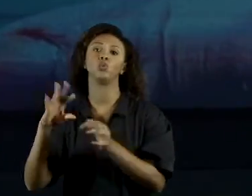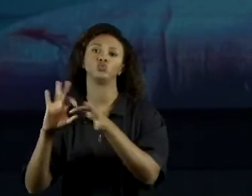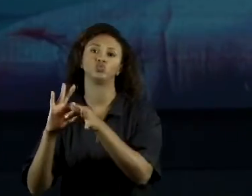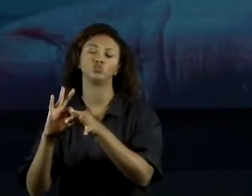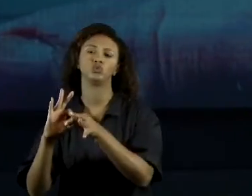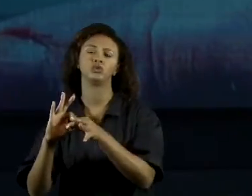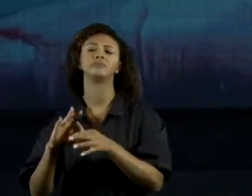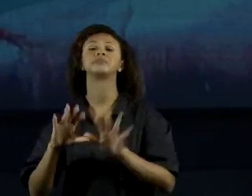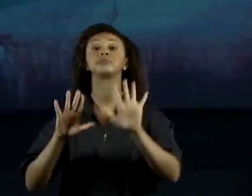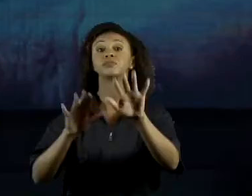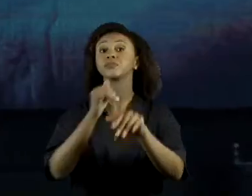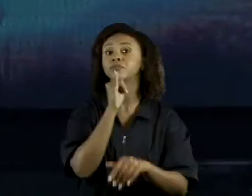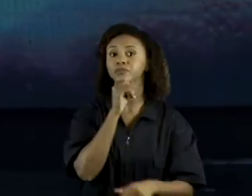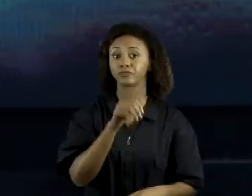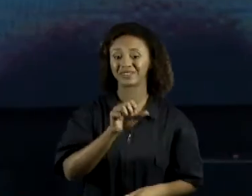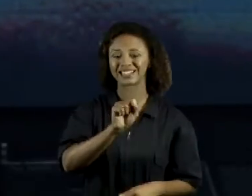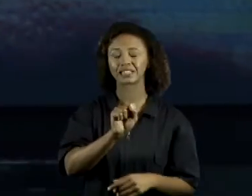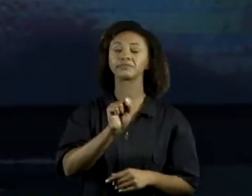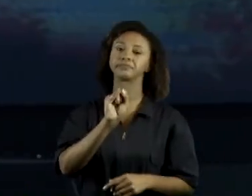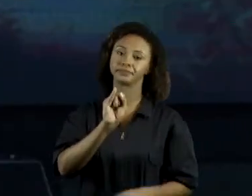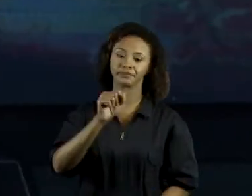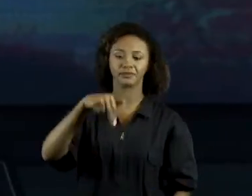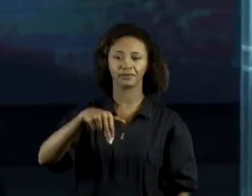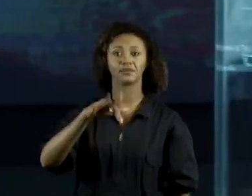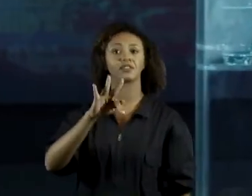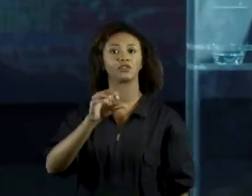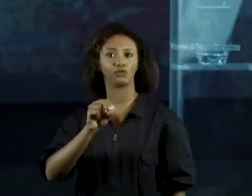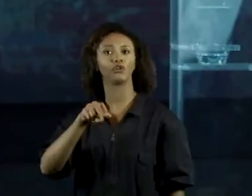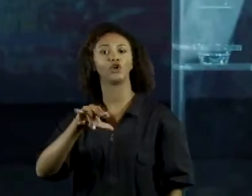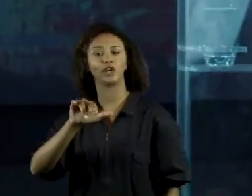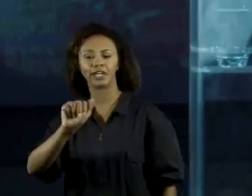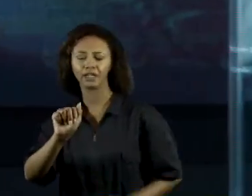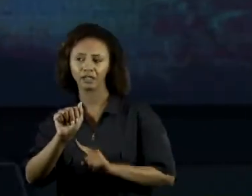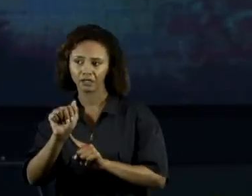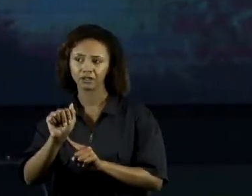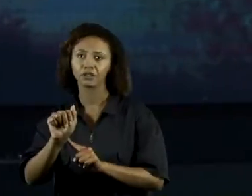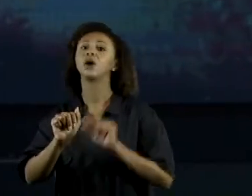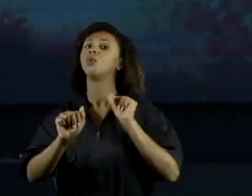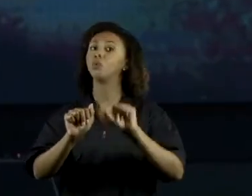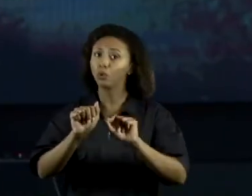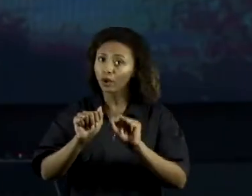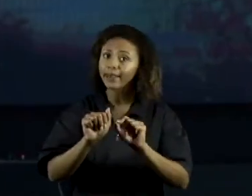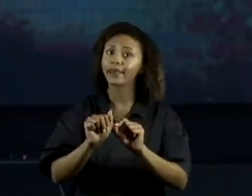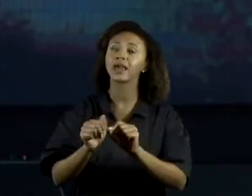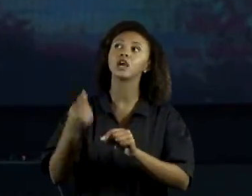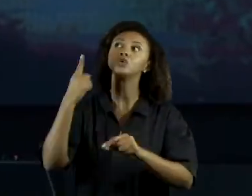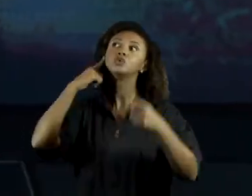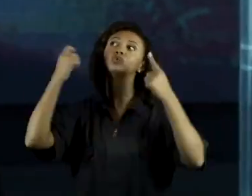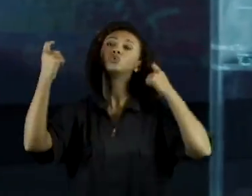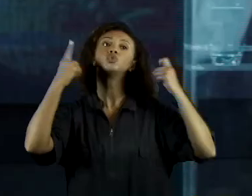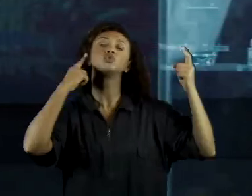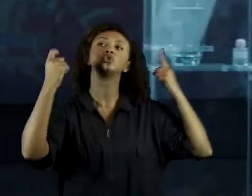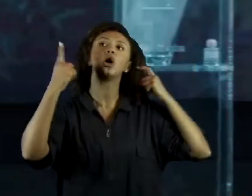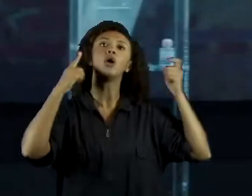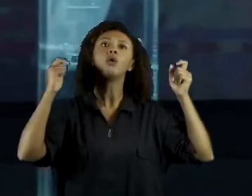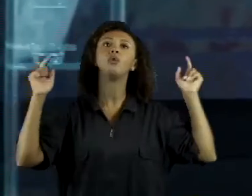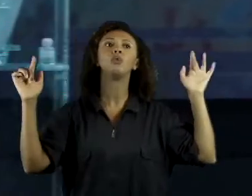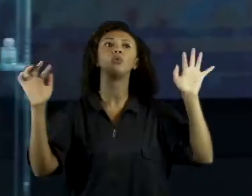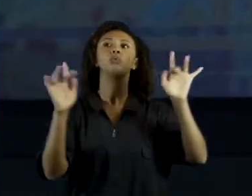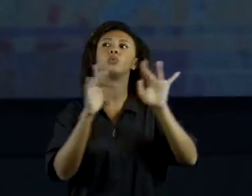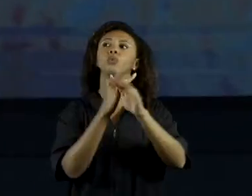Sinfonia, o que é uma sinfonia? Fone é voz ou som. Sinfonia são sons conjuntos.